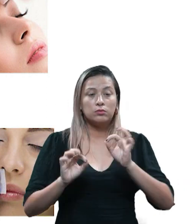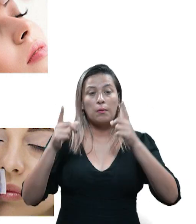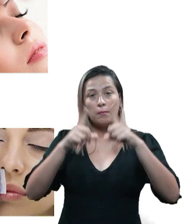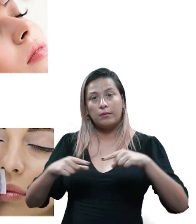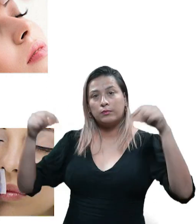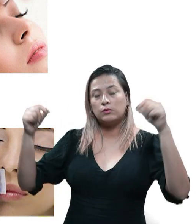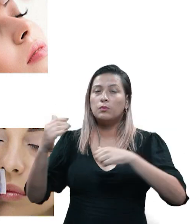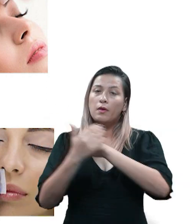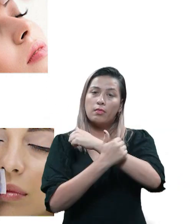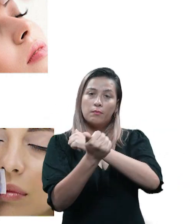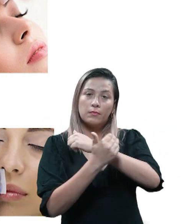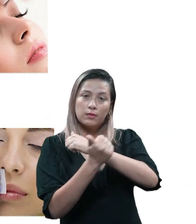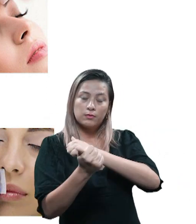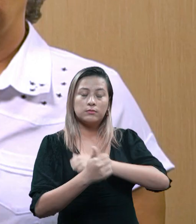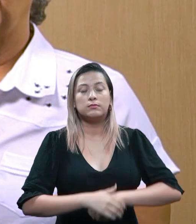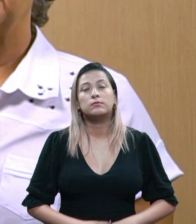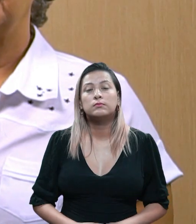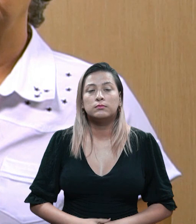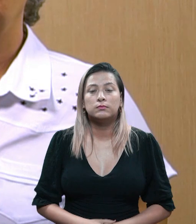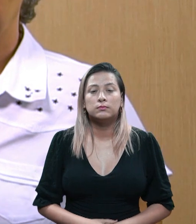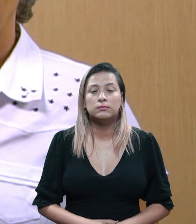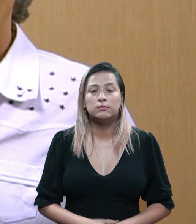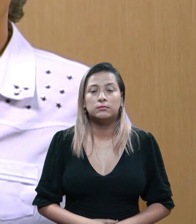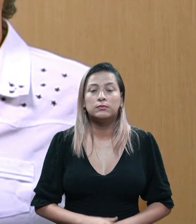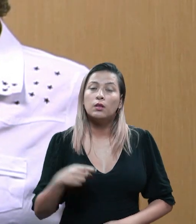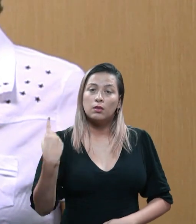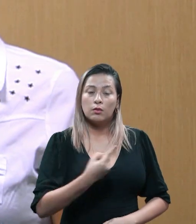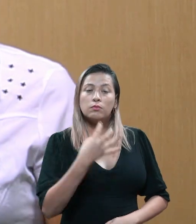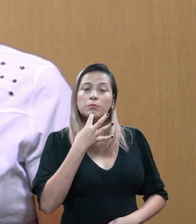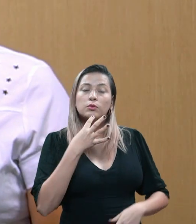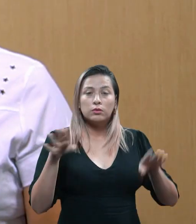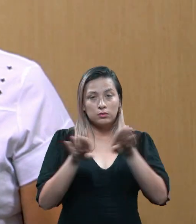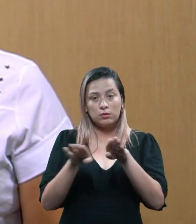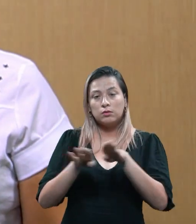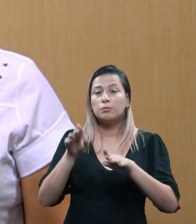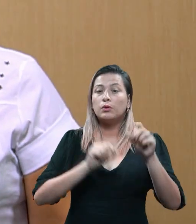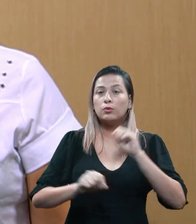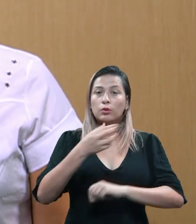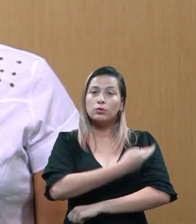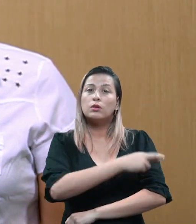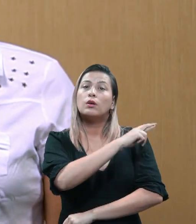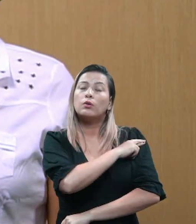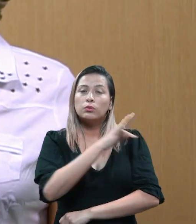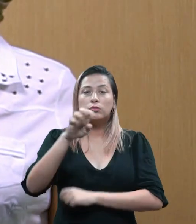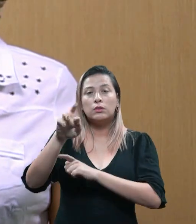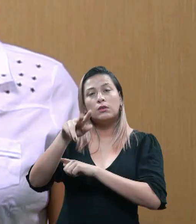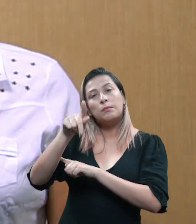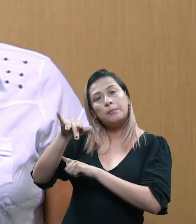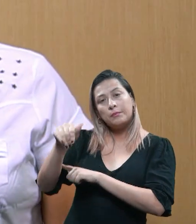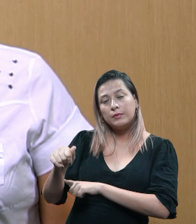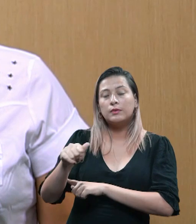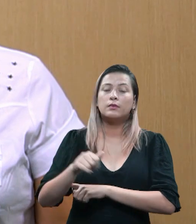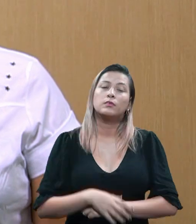de lua e depilação corporal. Nós iremos conhecer também os recursos terapêuticos e os cosméticos,